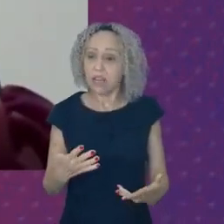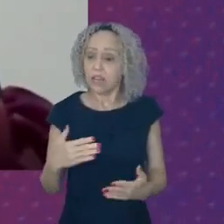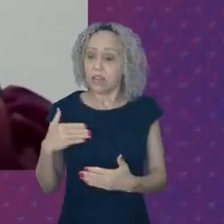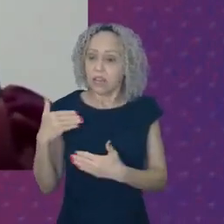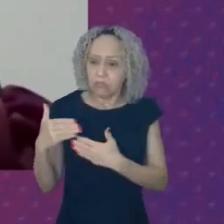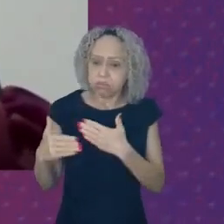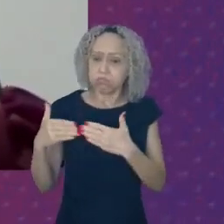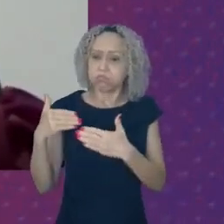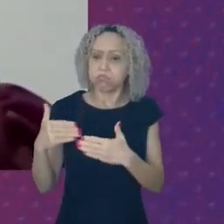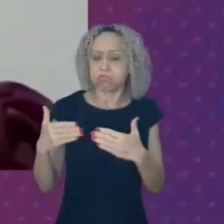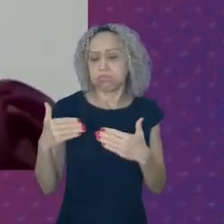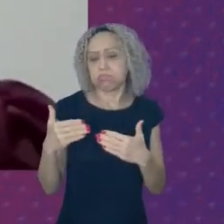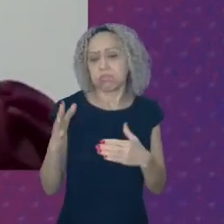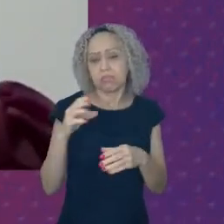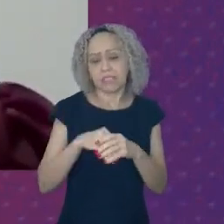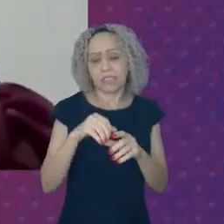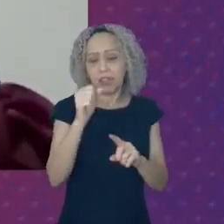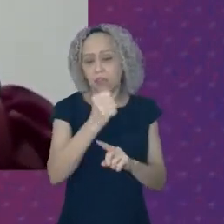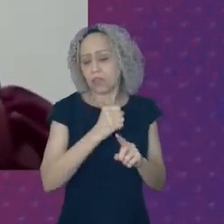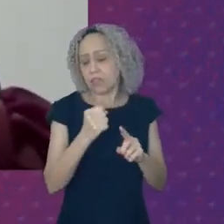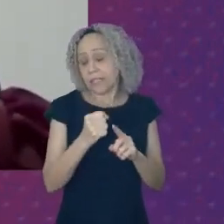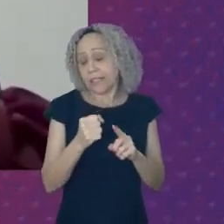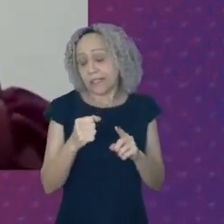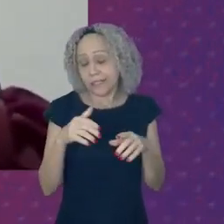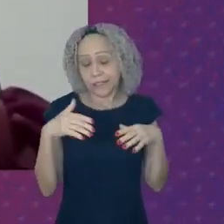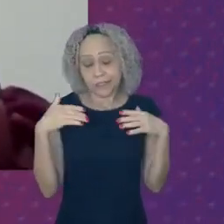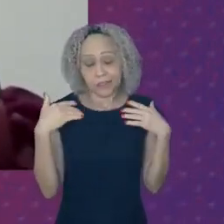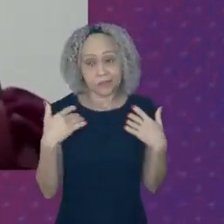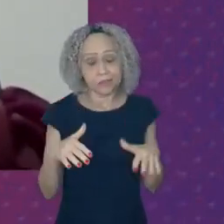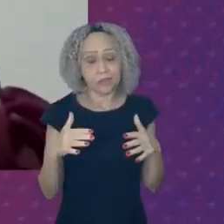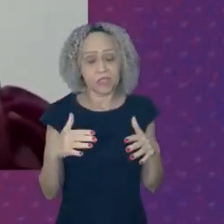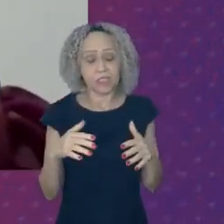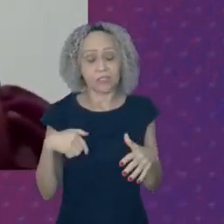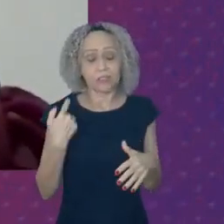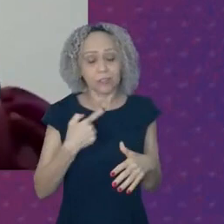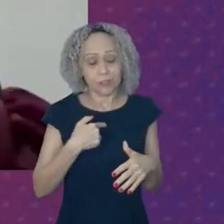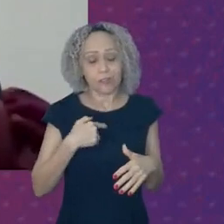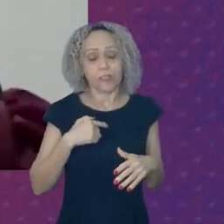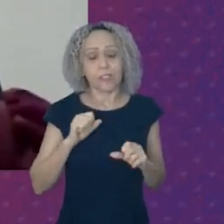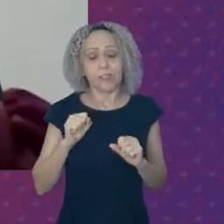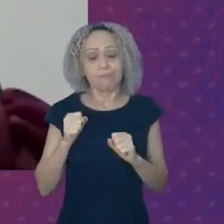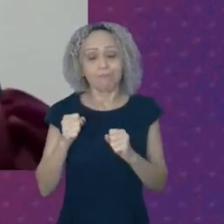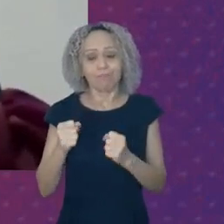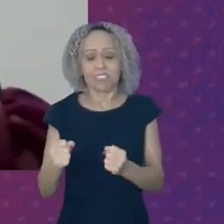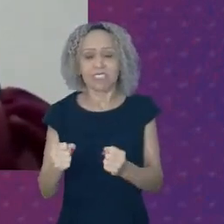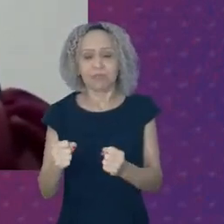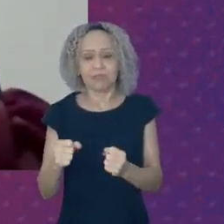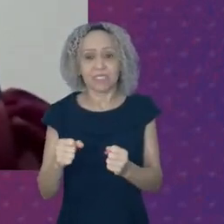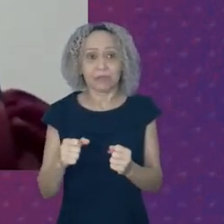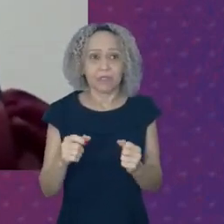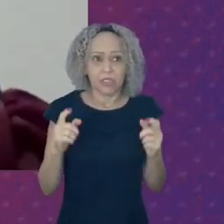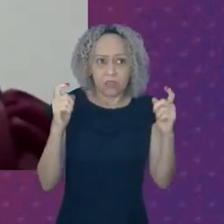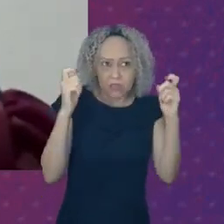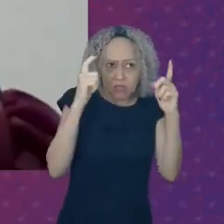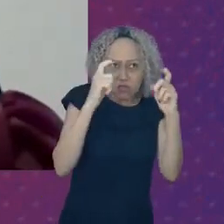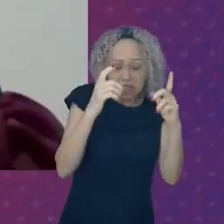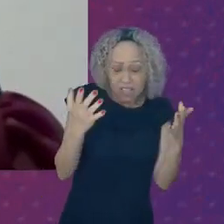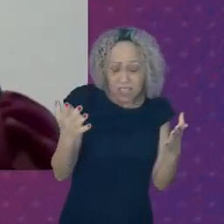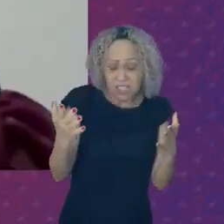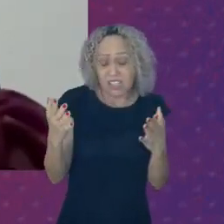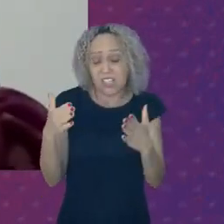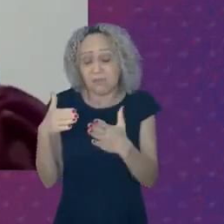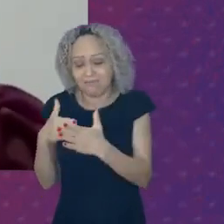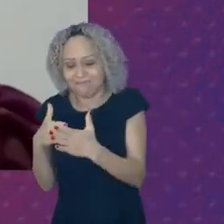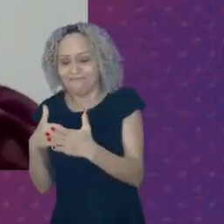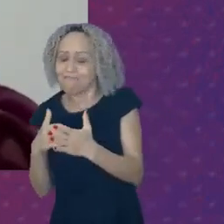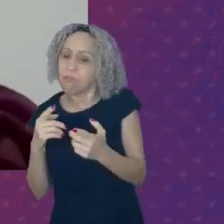enfrenta muitas dificuldades, porque é uma sociedade que ainda se apresenta muito, muito forte à desigualdade nas relações de